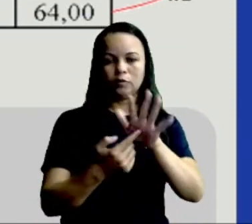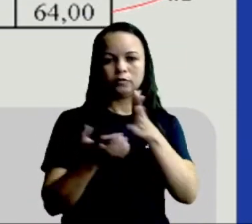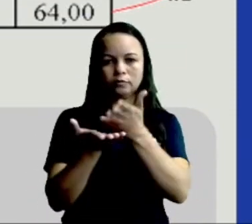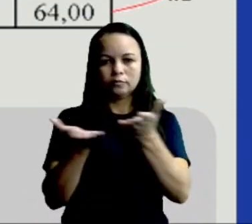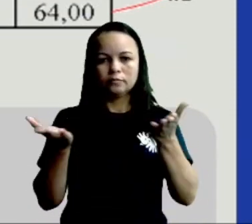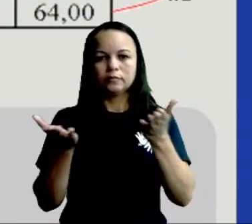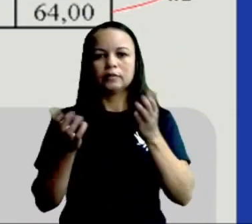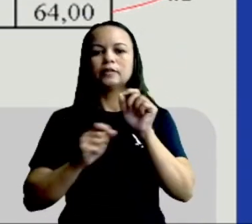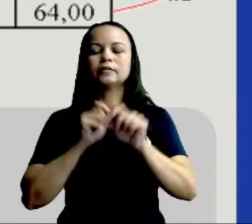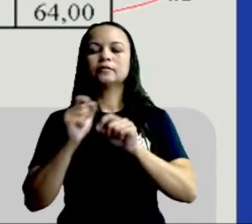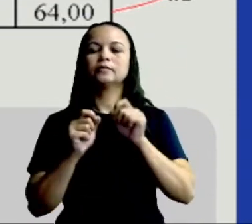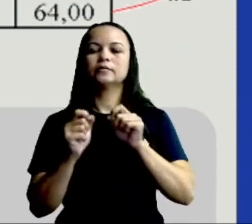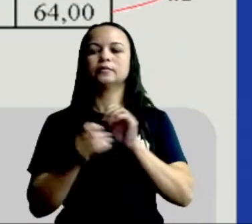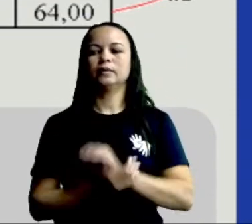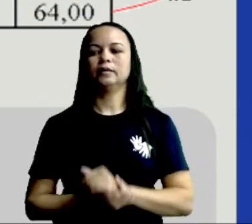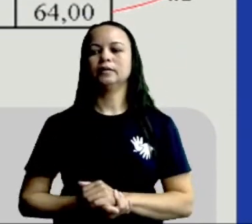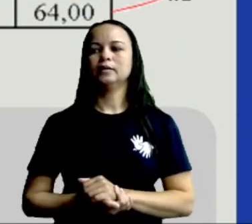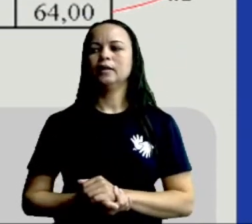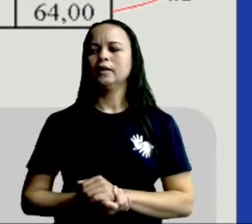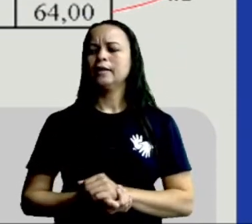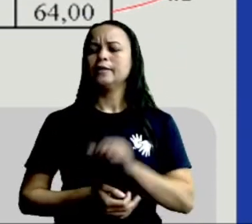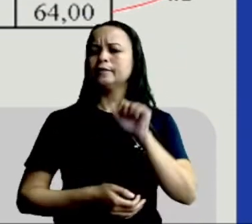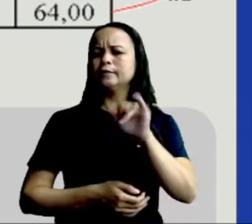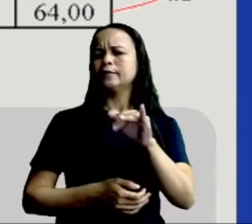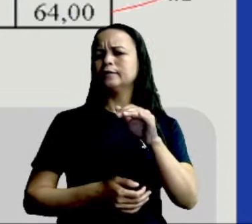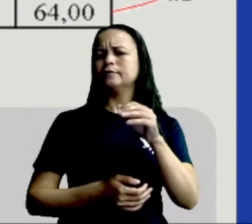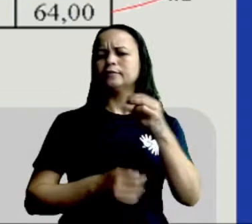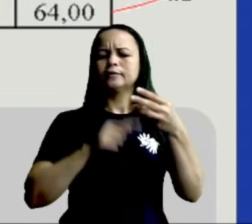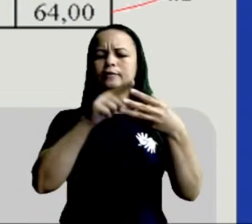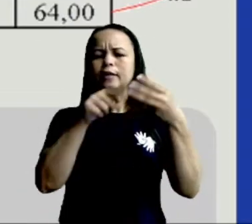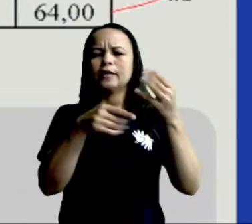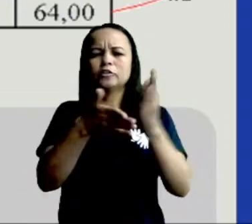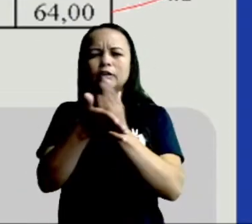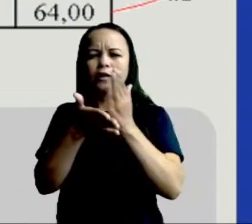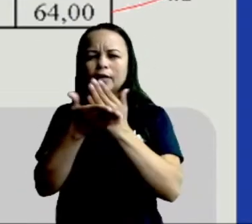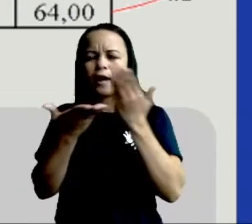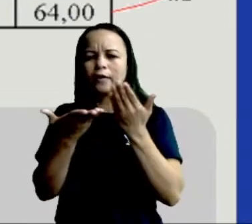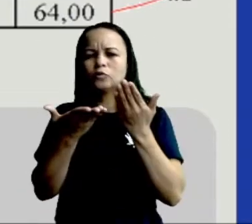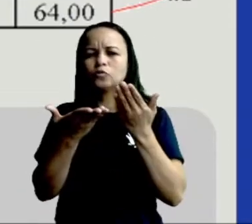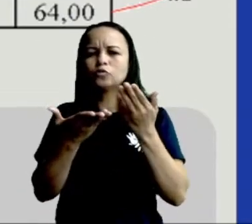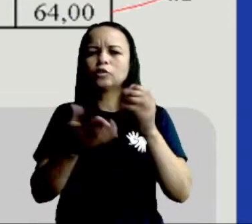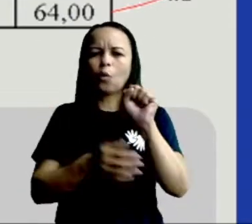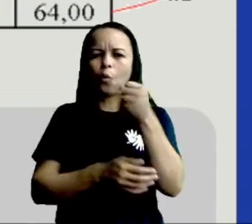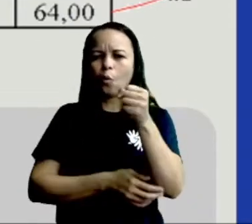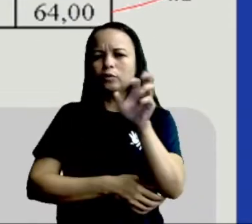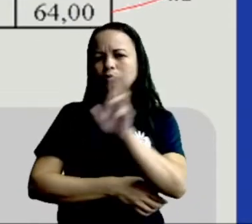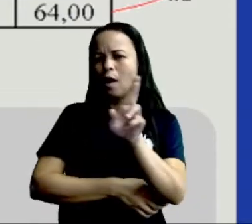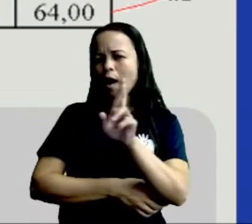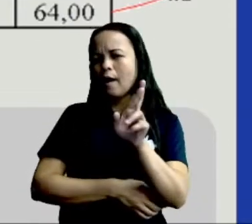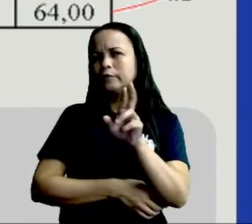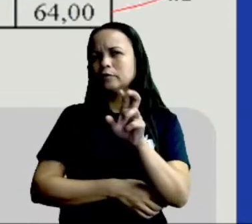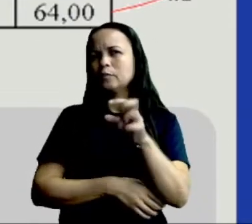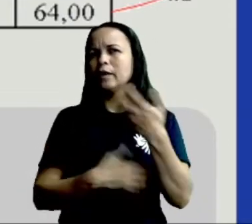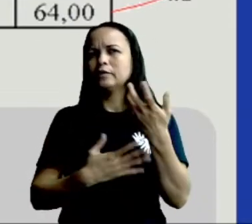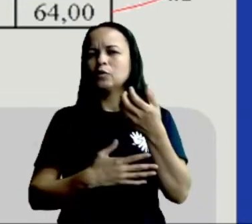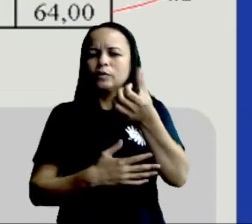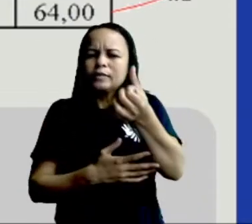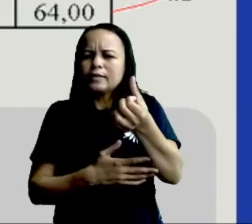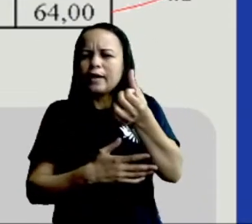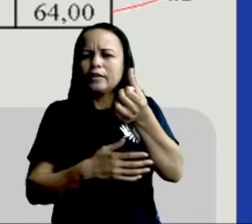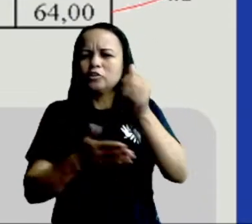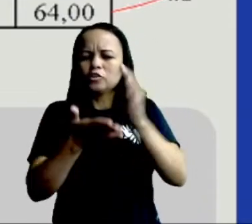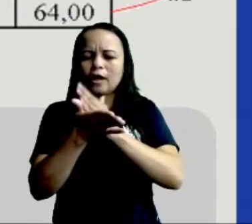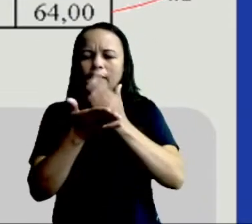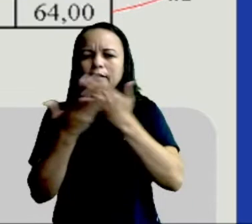gente poder compreender. Se 3 cadernos custam R$8, o preço de 6 cadernos